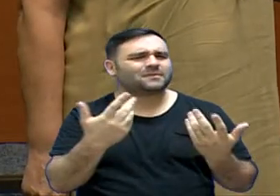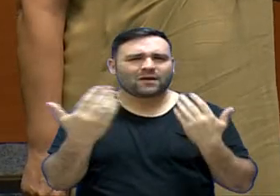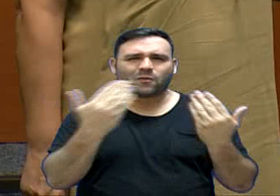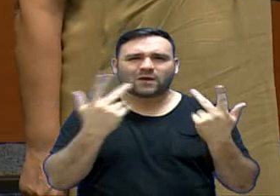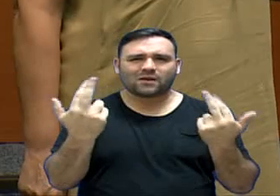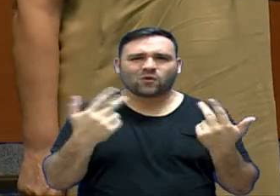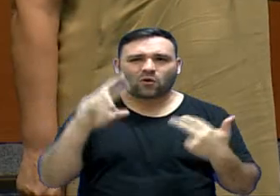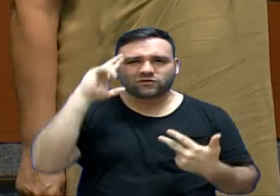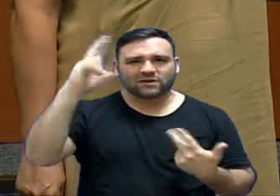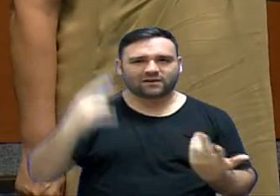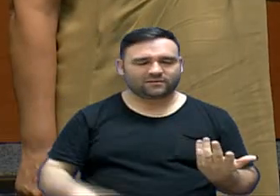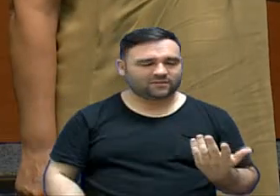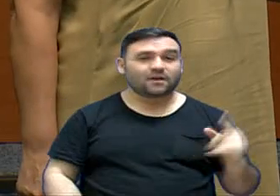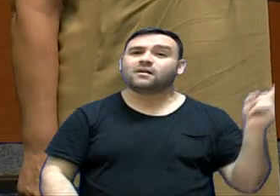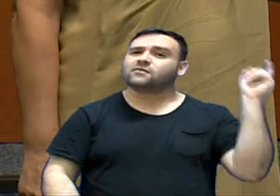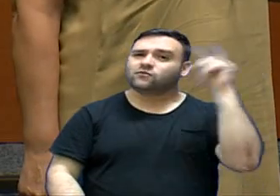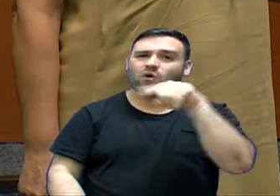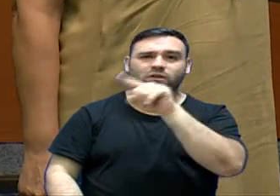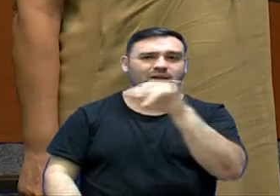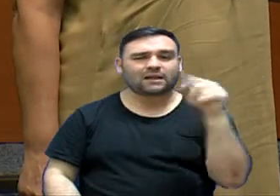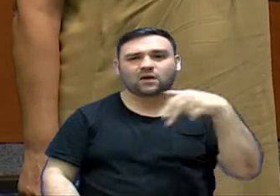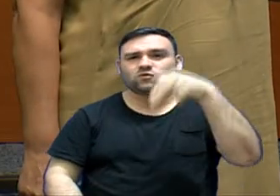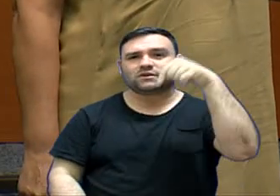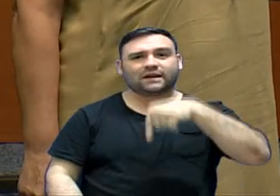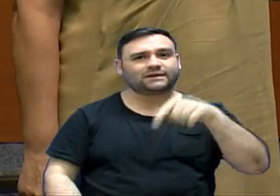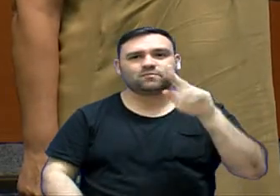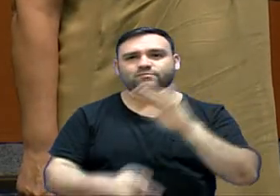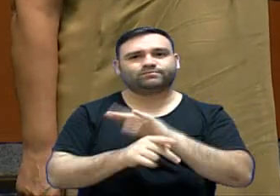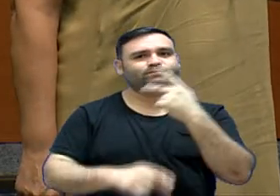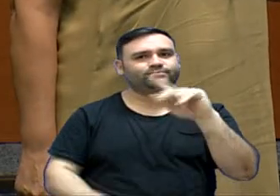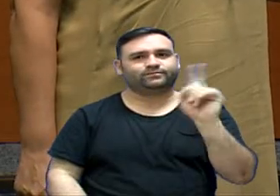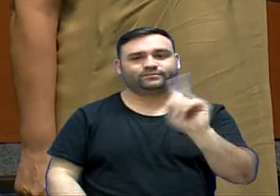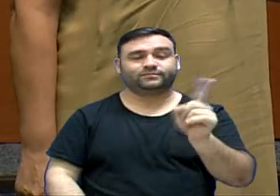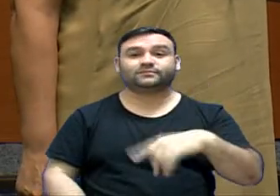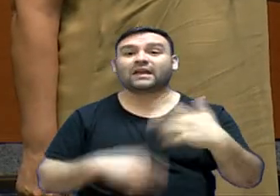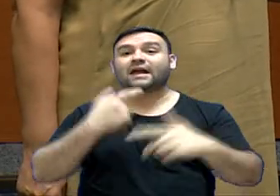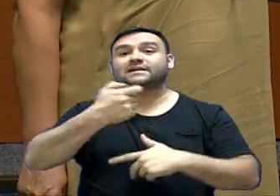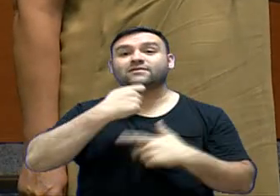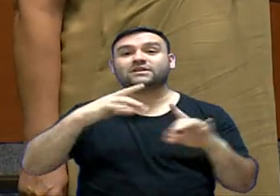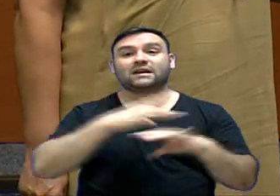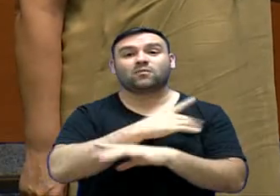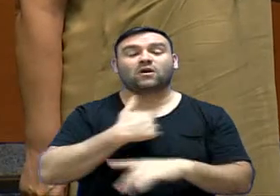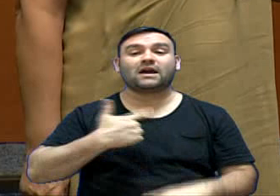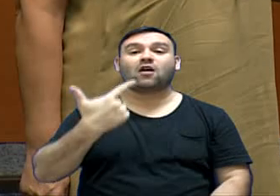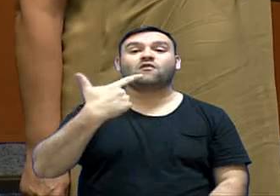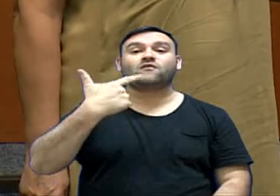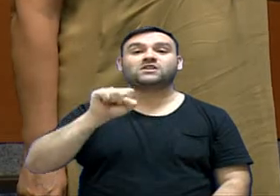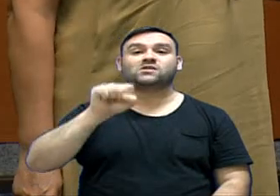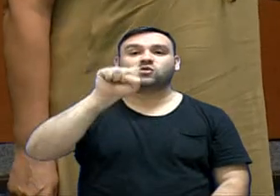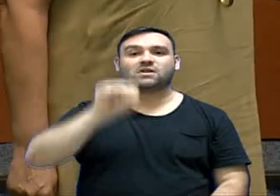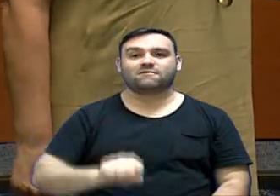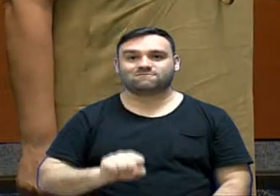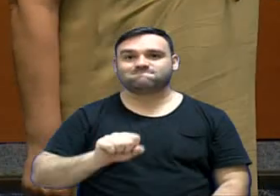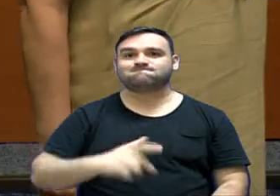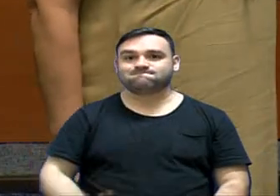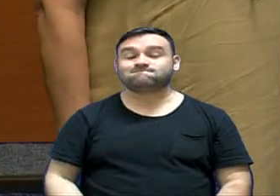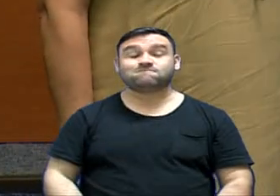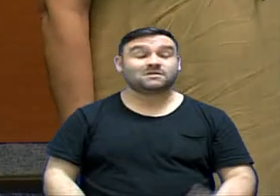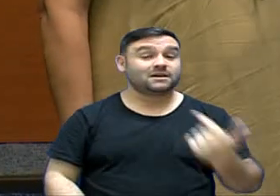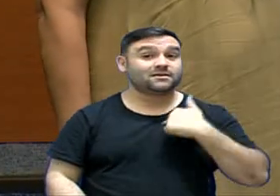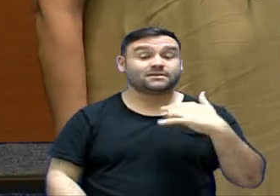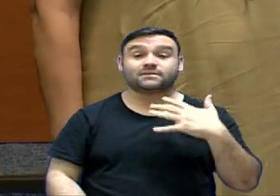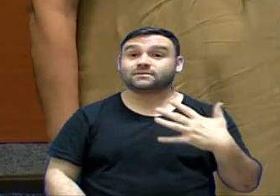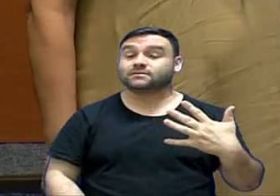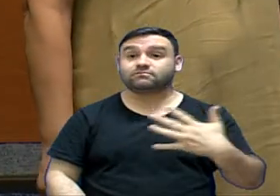ele? Volte para lá. Aqui não é para você. Aí acabou a entrevista, eu fui para 28º colocado. Arrasado